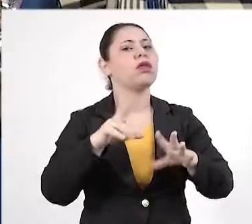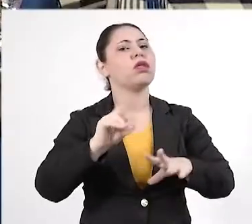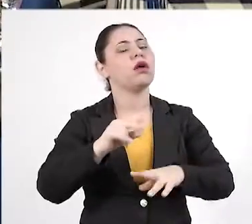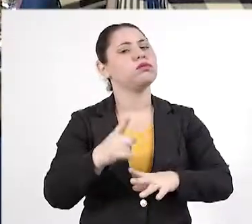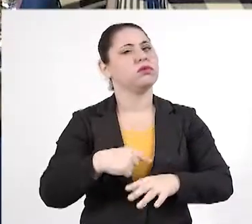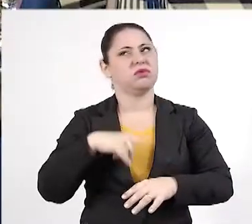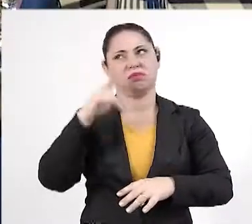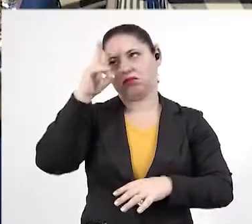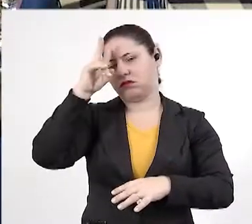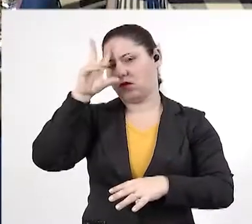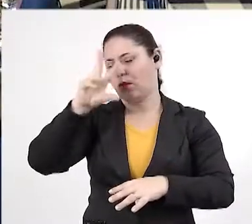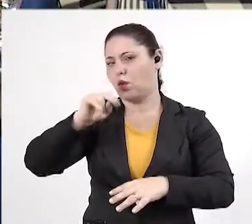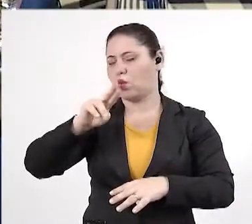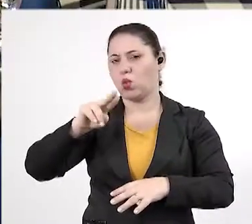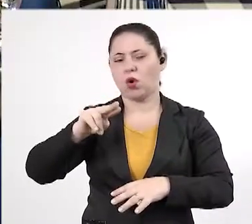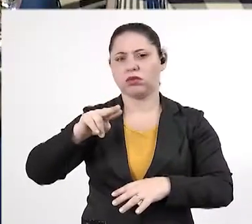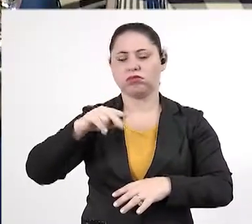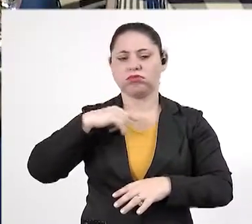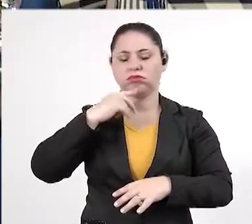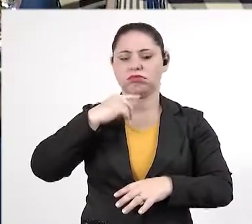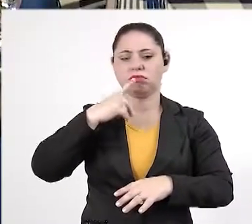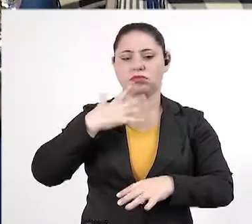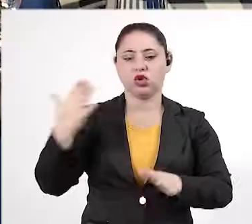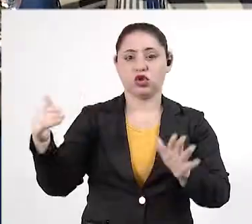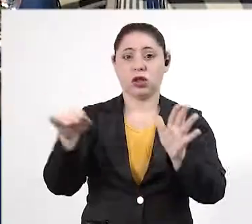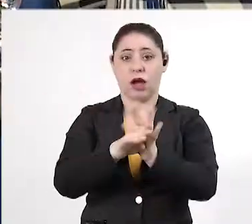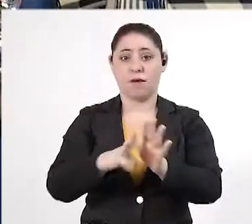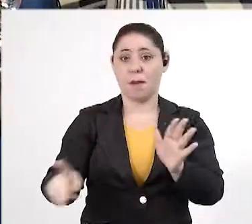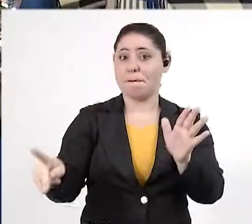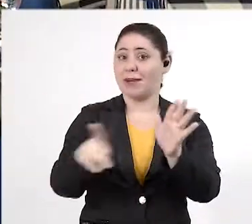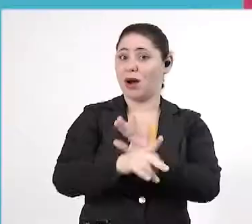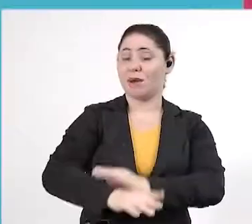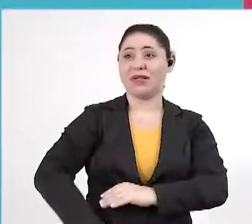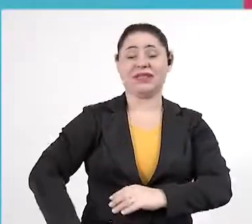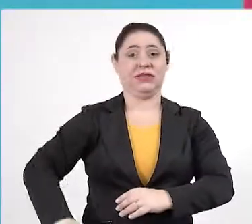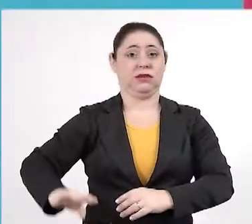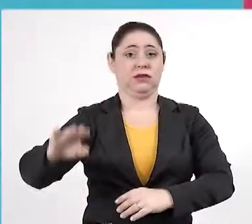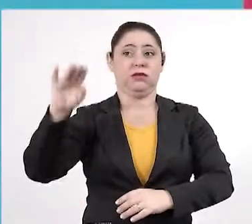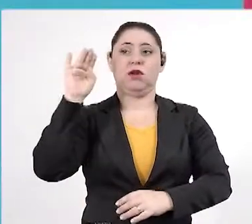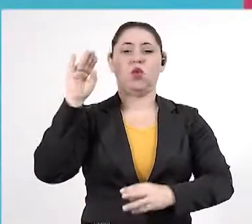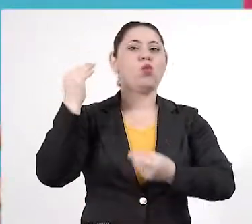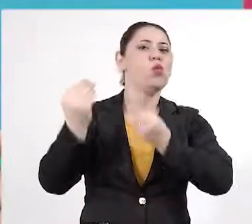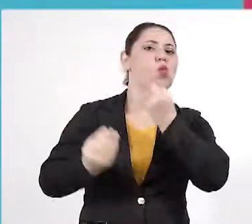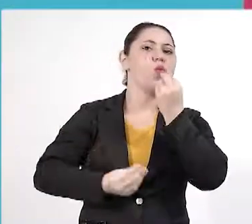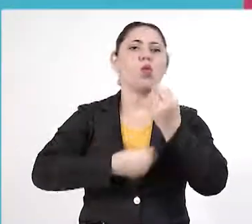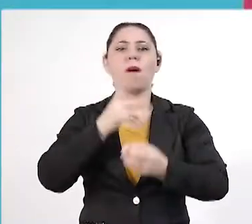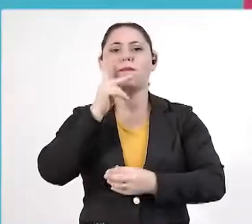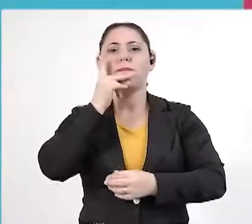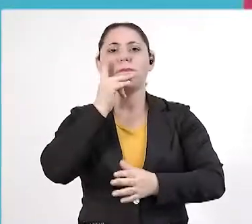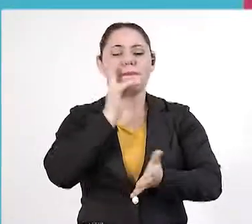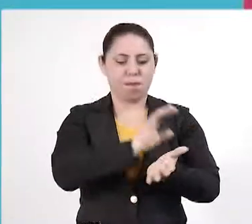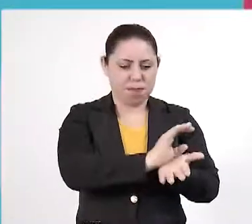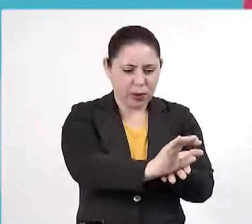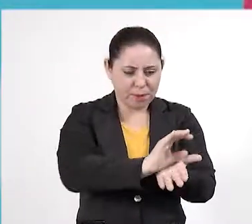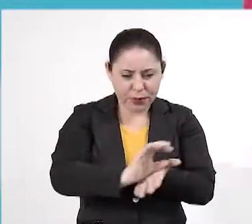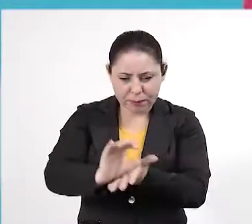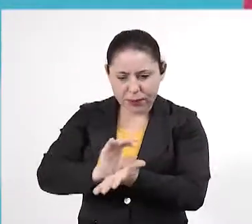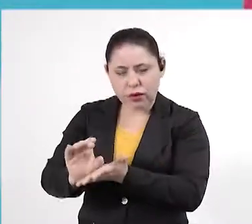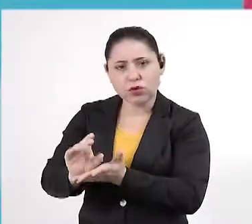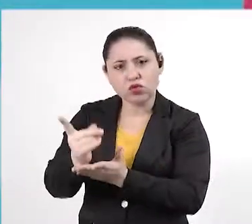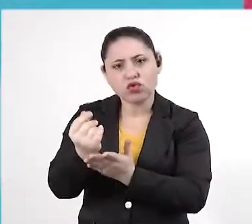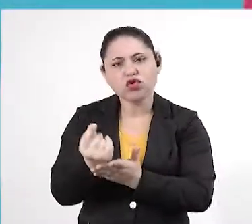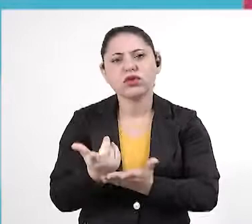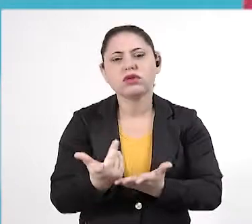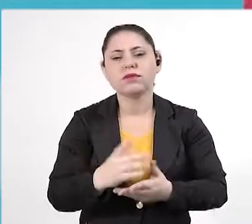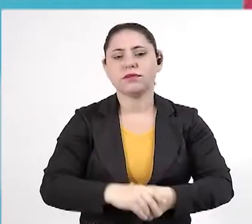pelo menos não me recordo de ter visto nenhum caso em que chegava a própria candidata questionando a forma como o partido distribuía.